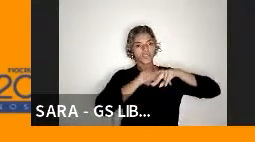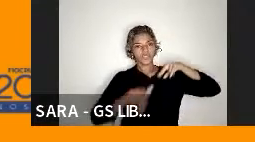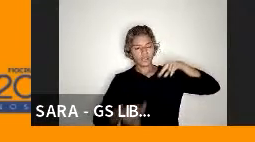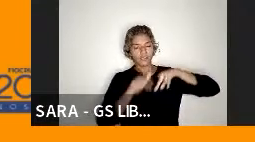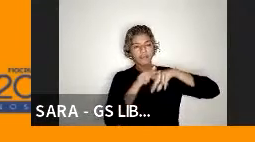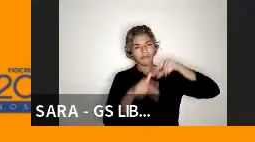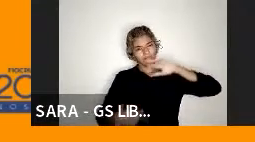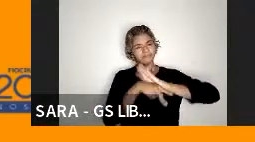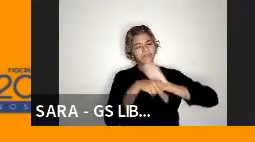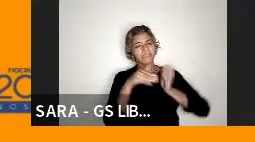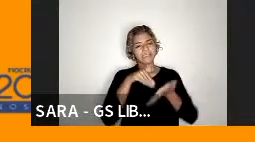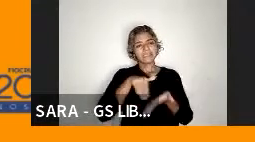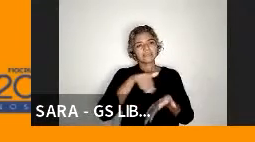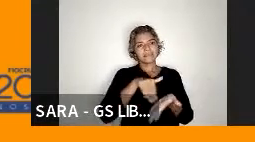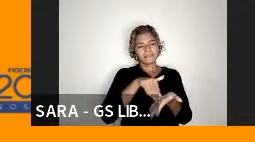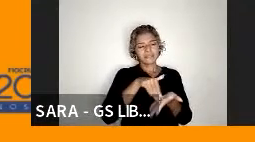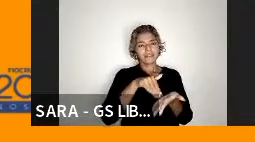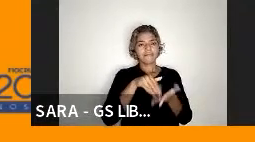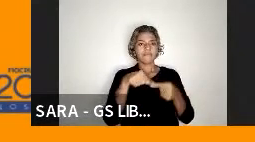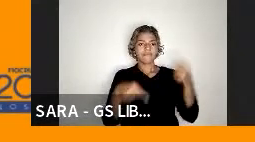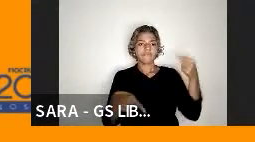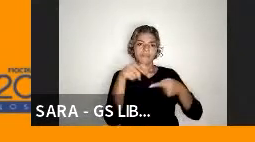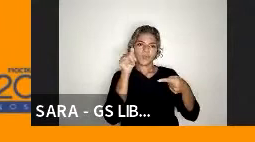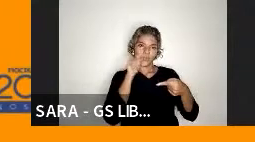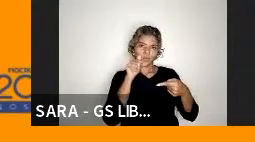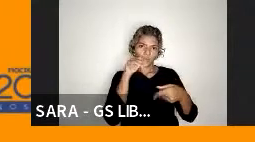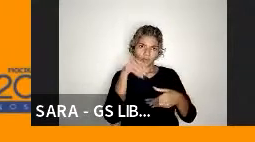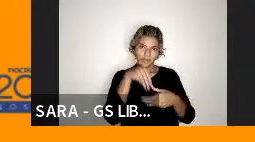Secretaria de Políticas das Mulheres.